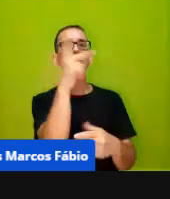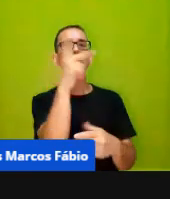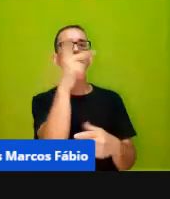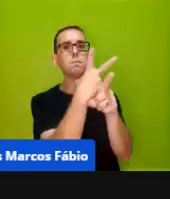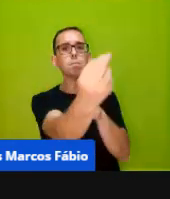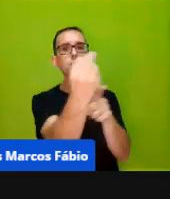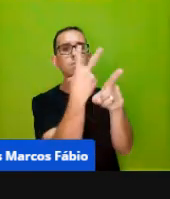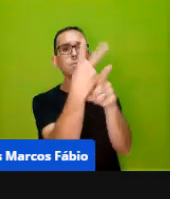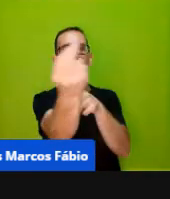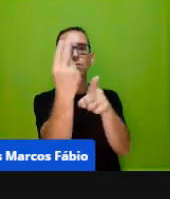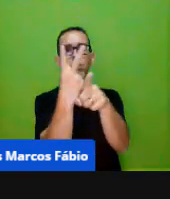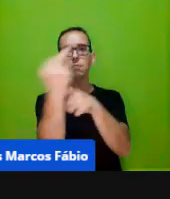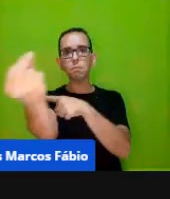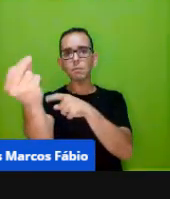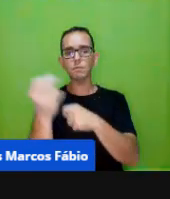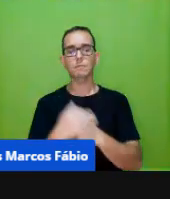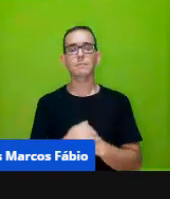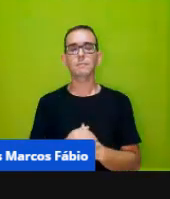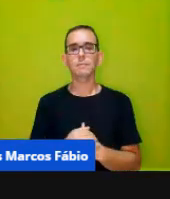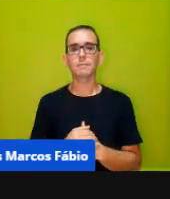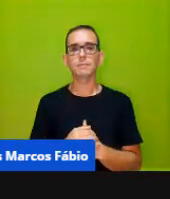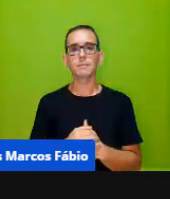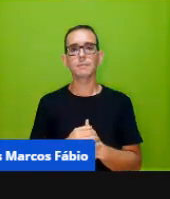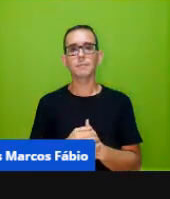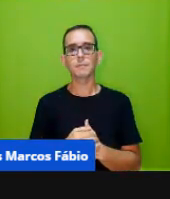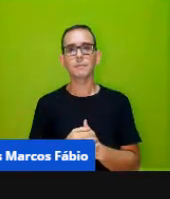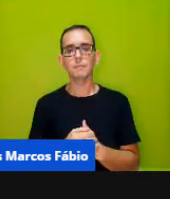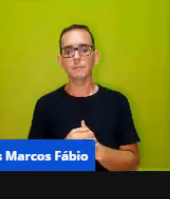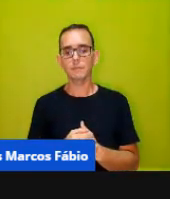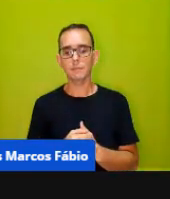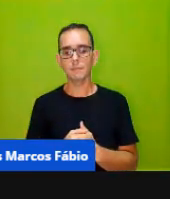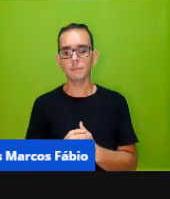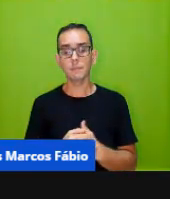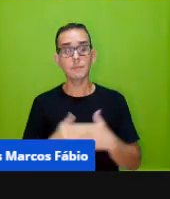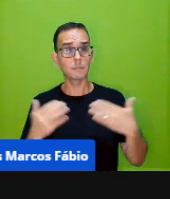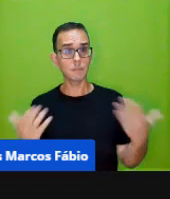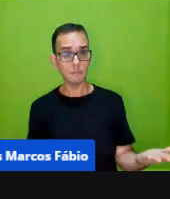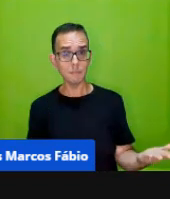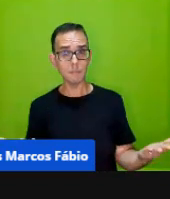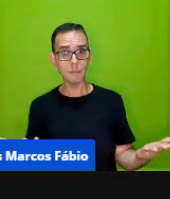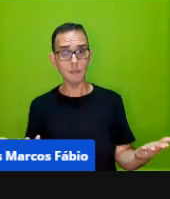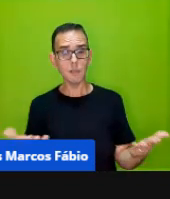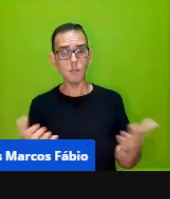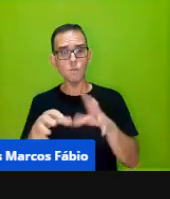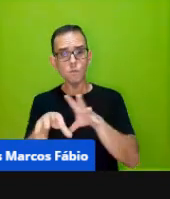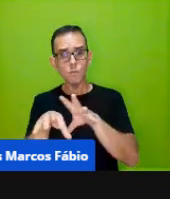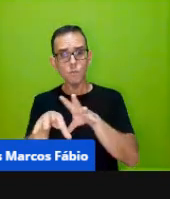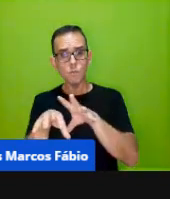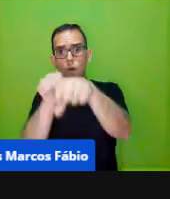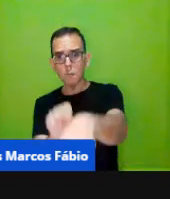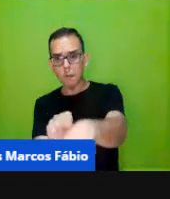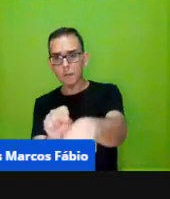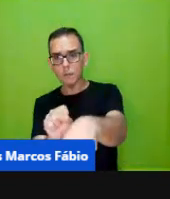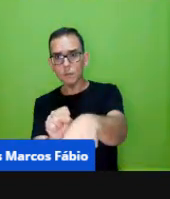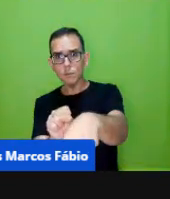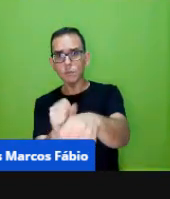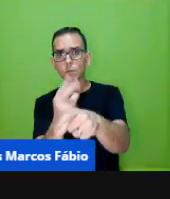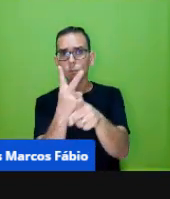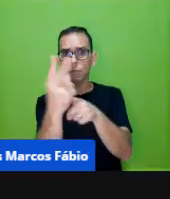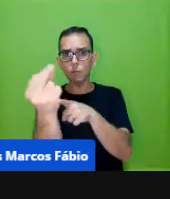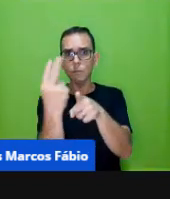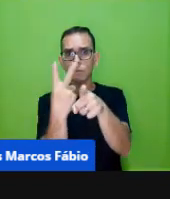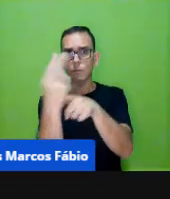né? Formamos campeões. E aí, formando campeões, a gente tem